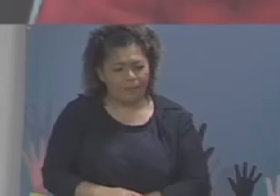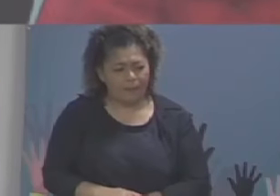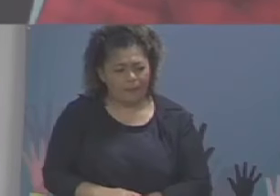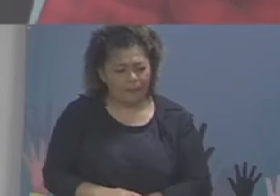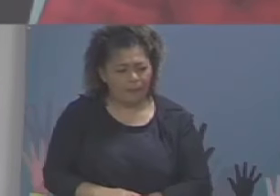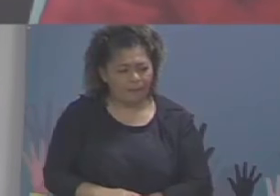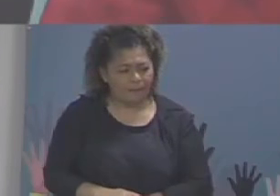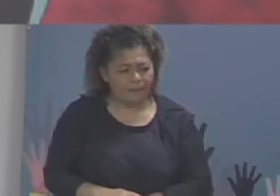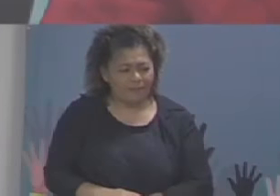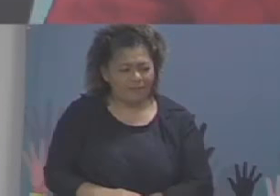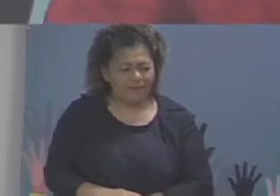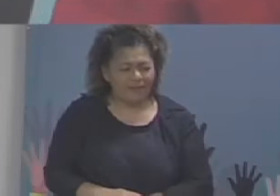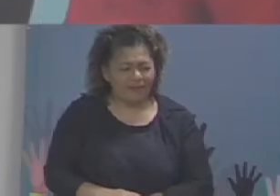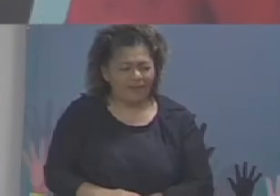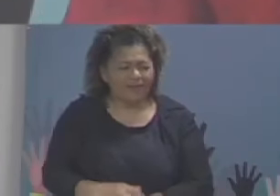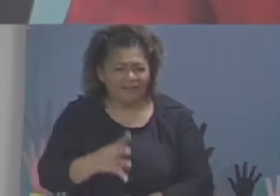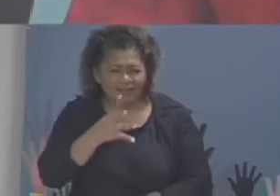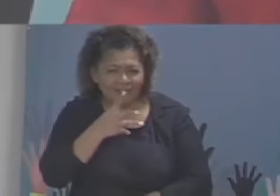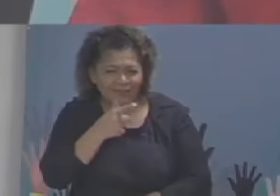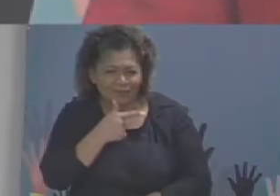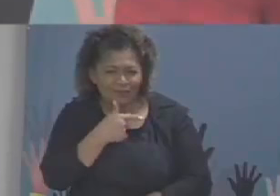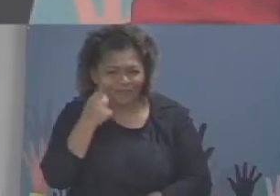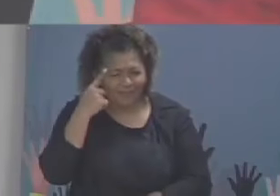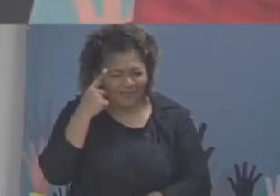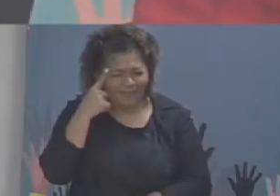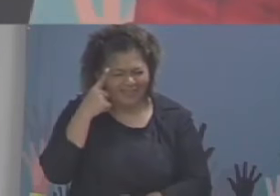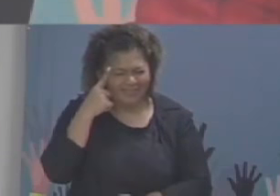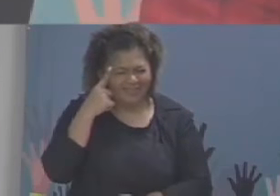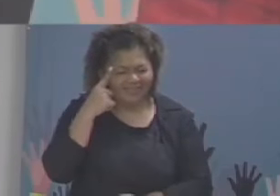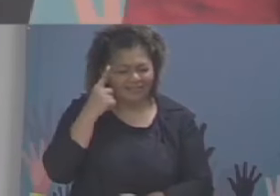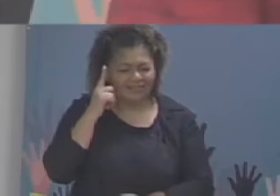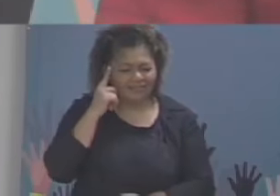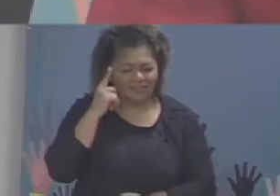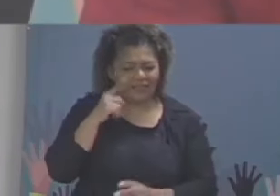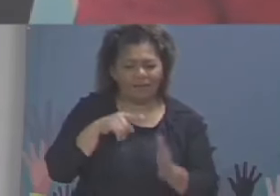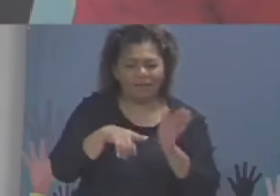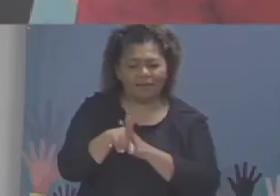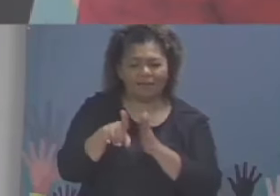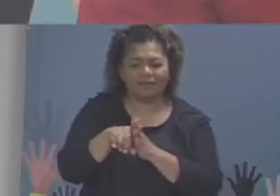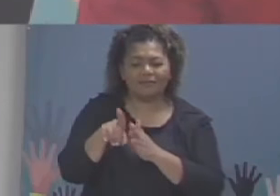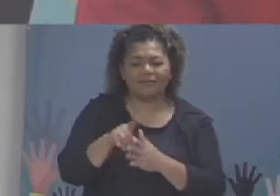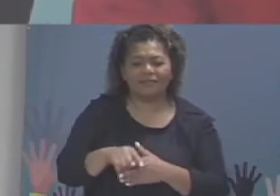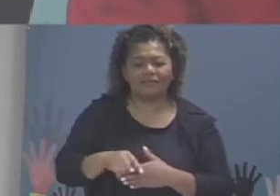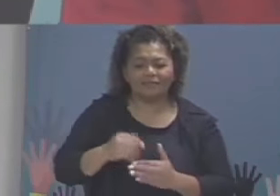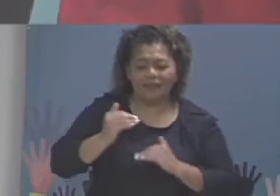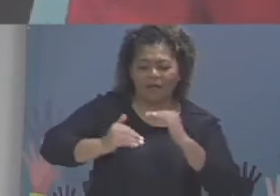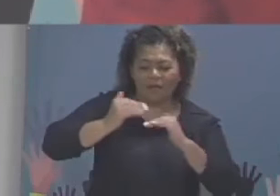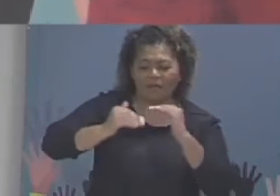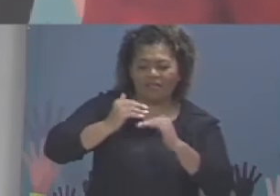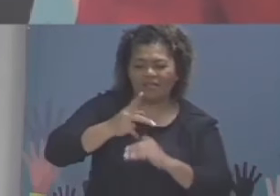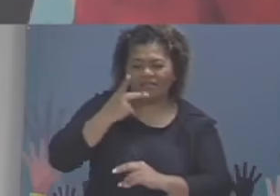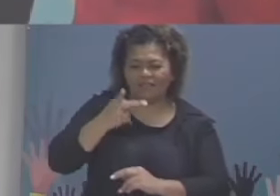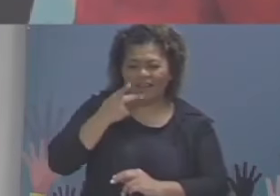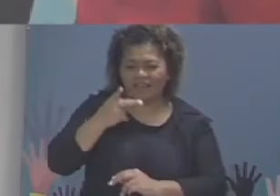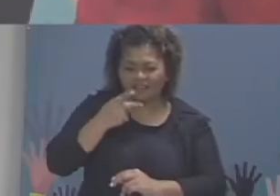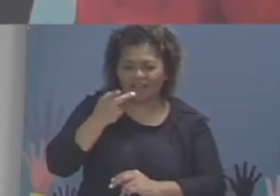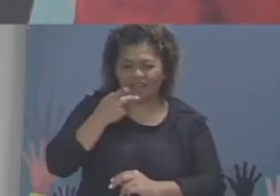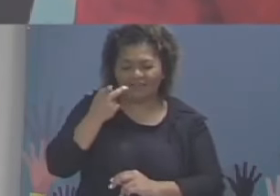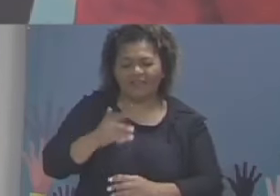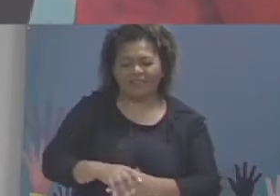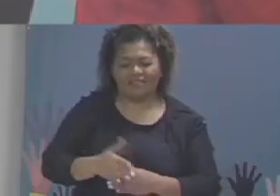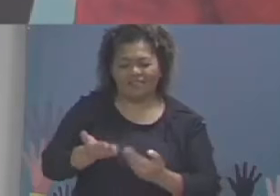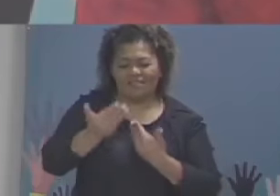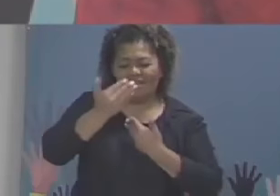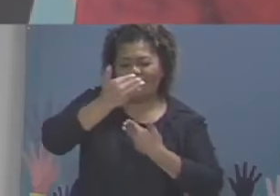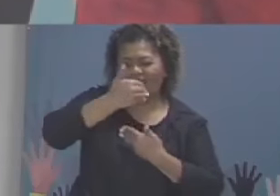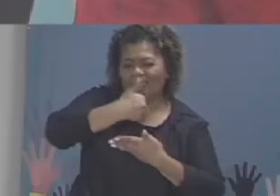Eu demorei para entender a pergunta, mas acho que eu compreendi. Acho que é o processo que a gente tem de falado de interiorização,